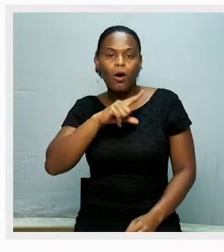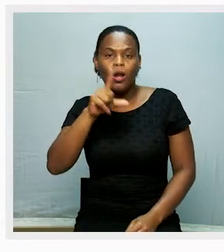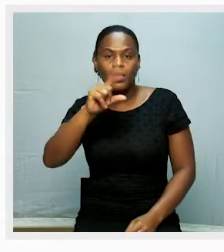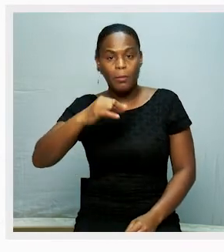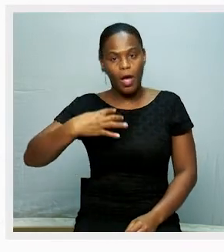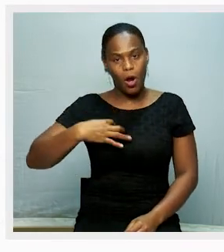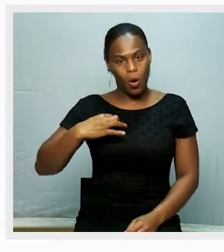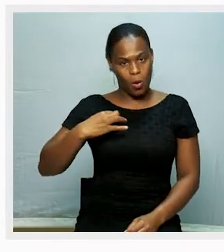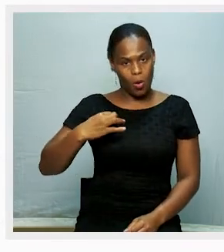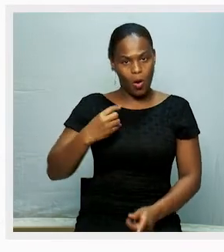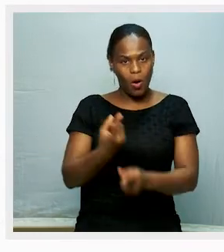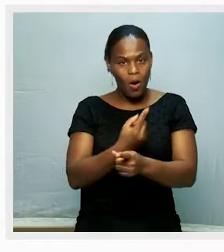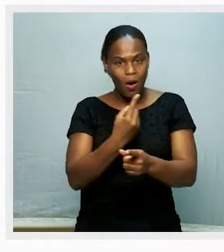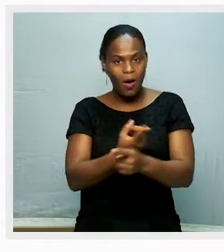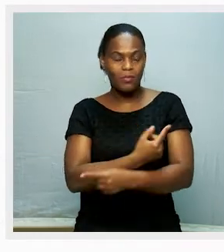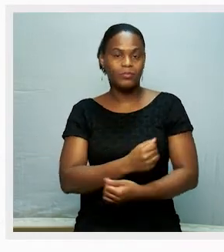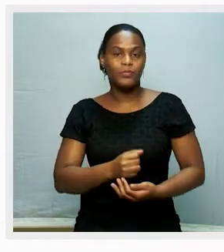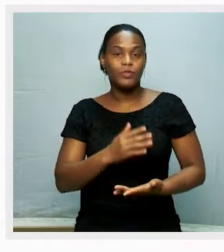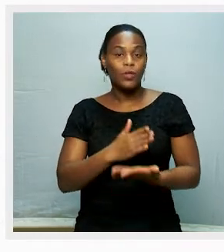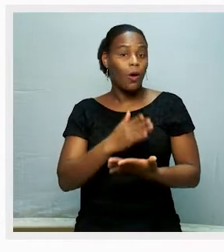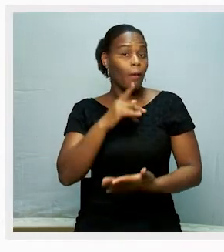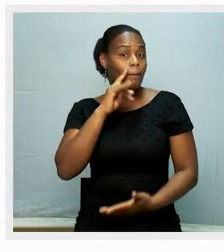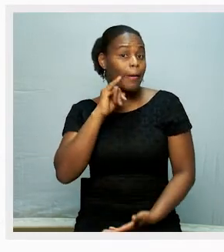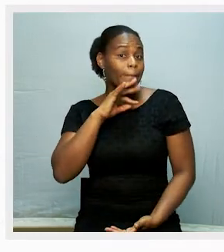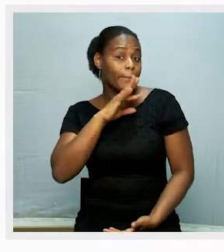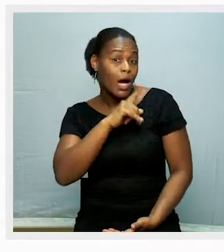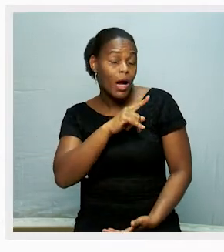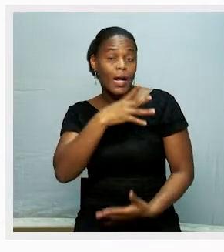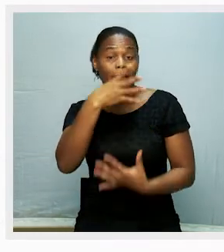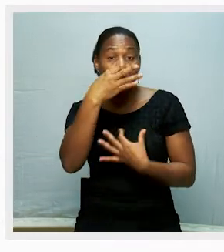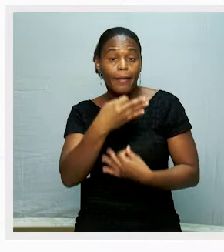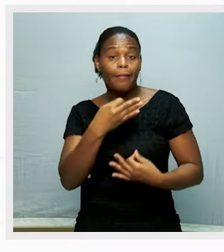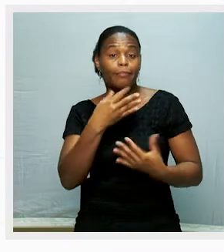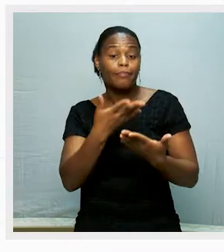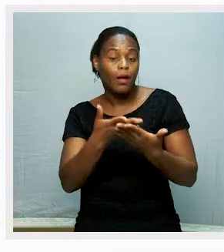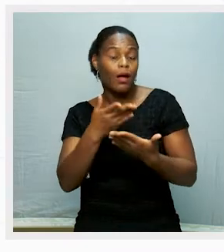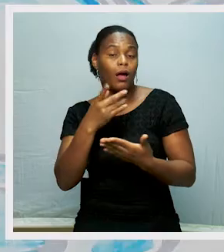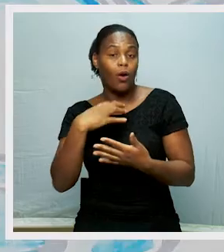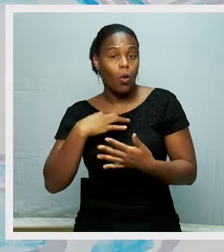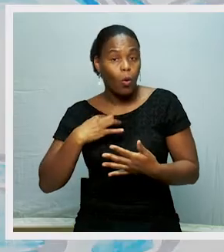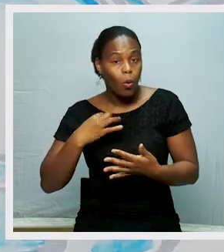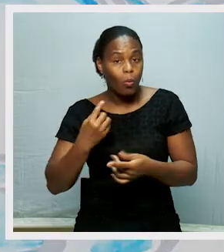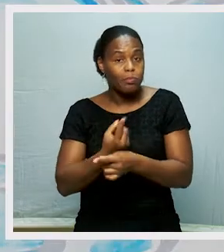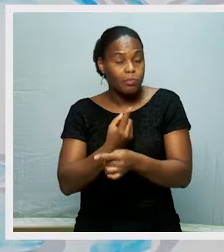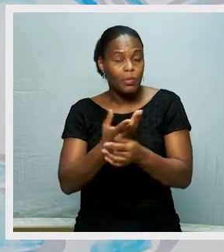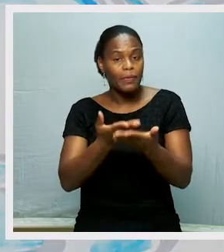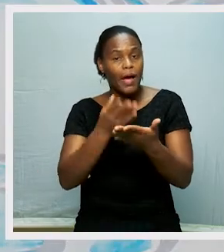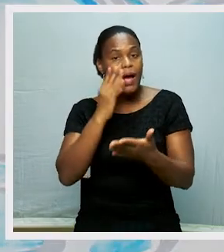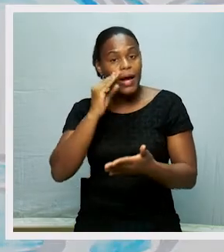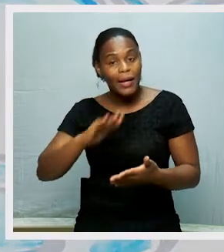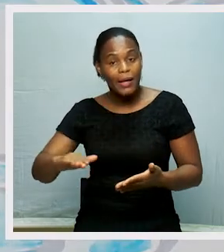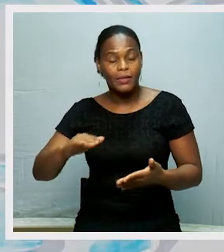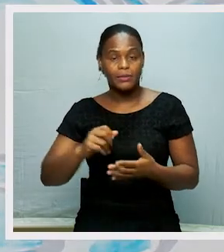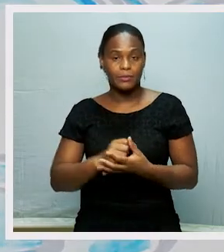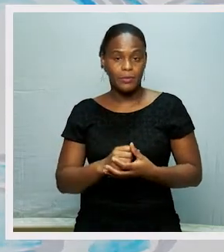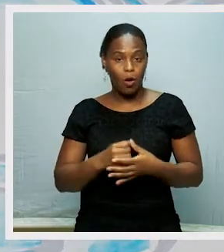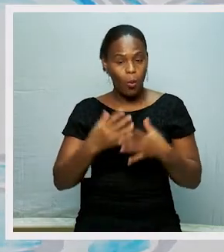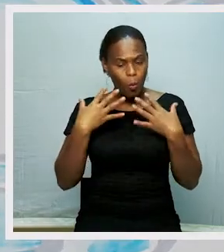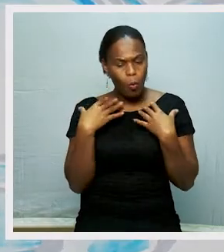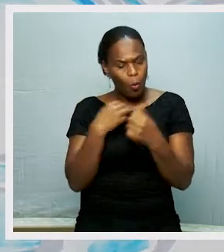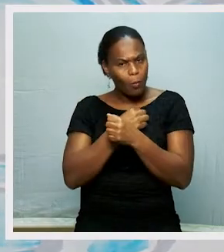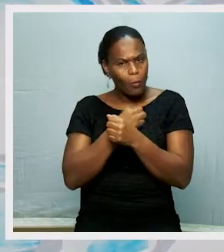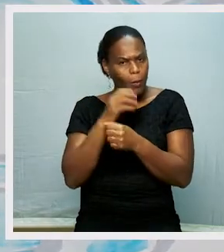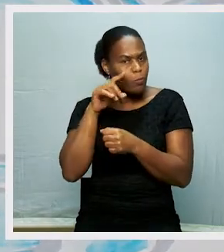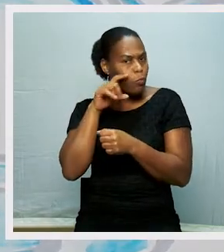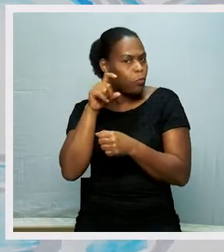ver vestuário. São os pais que devem garantir isto às crianças, para poderem proteger-se do